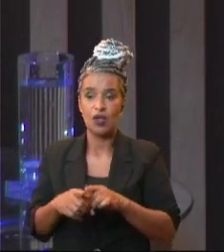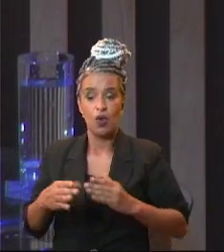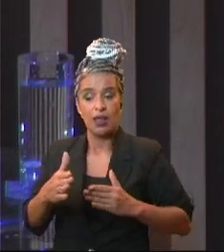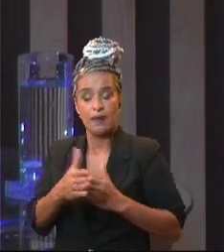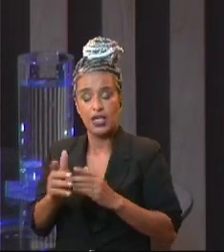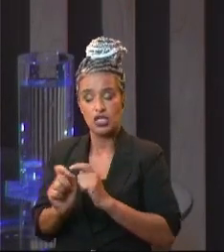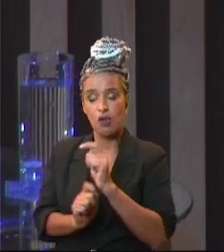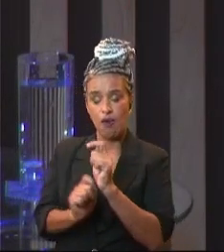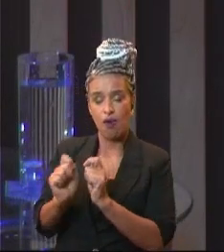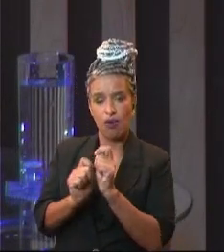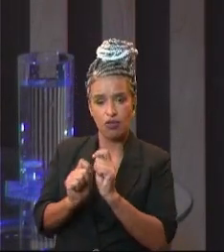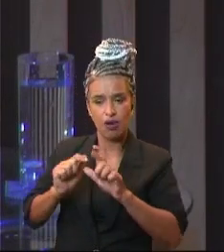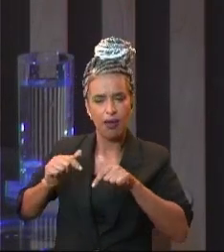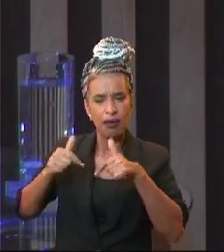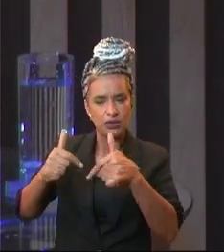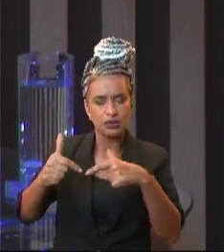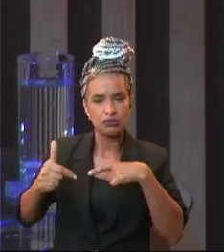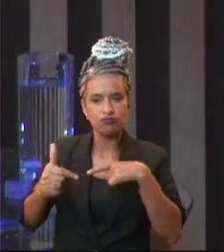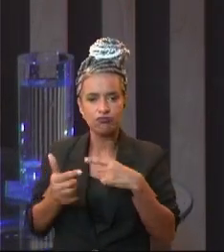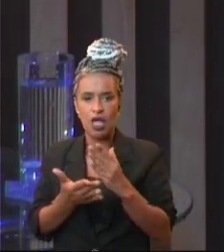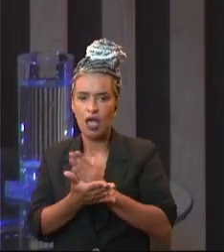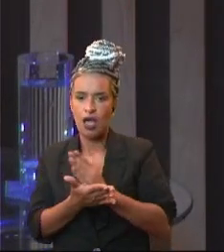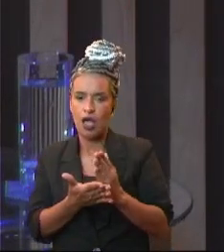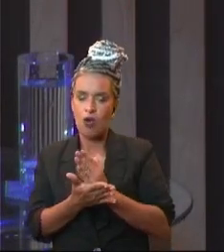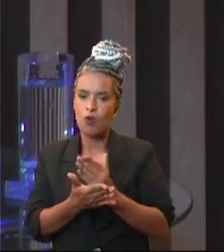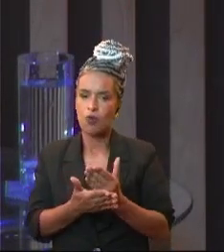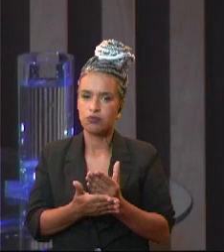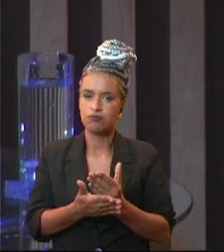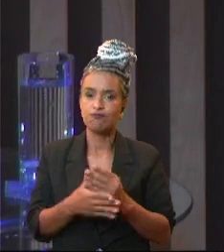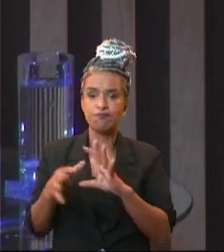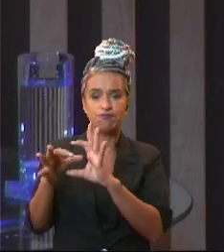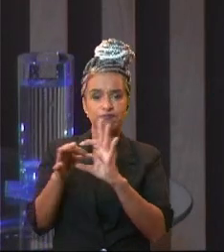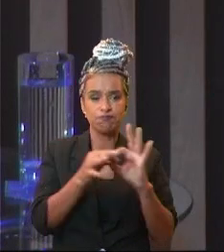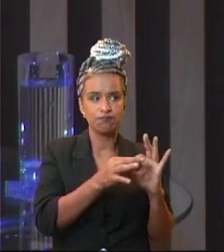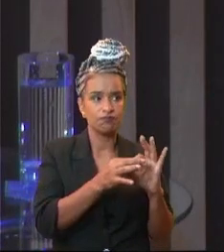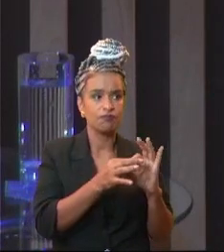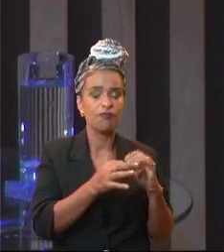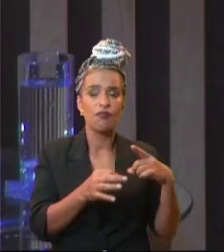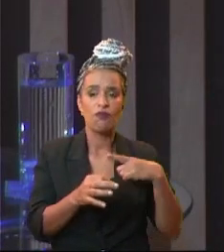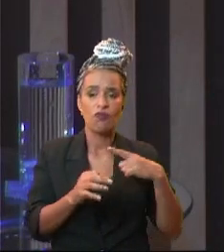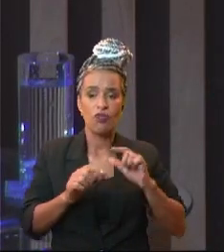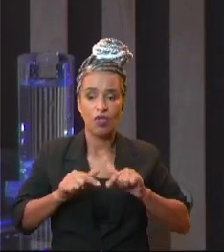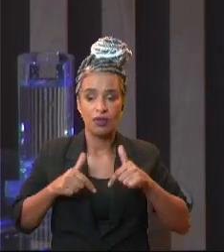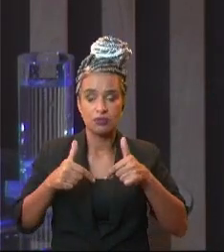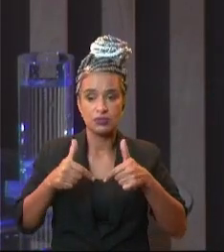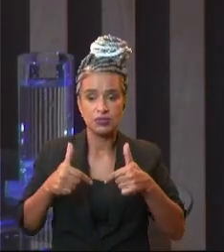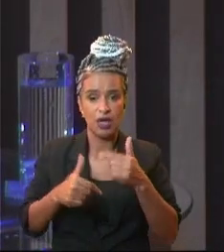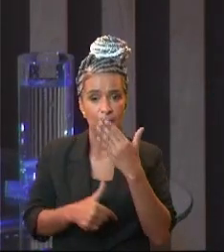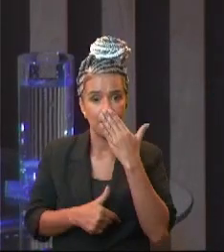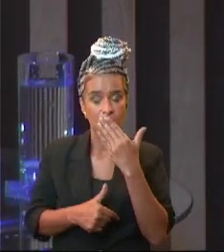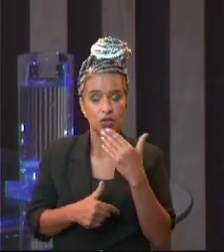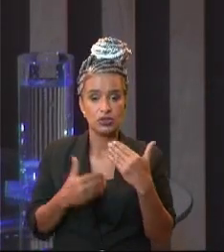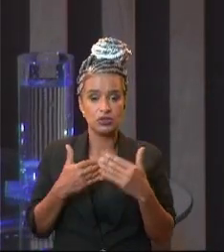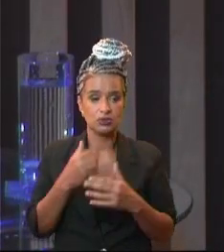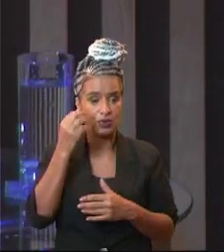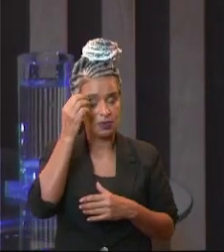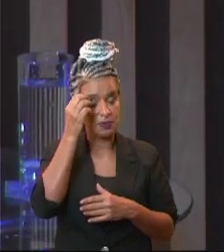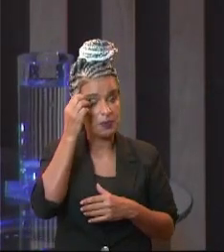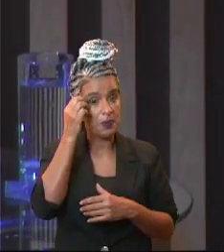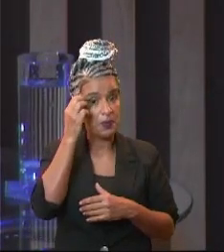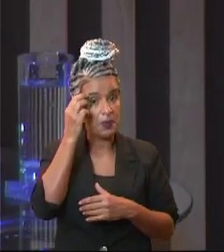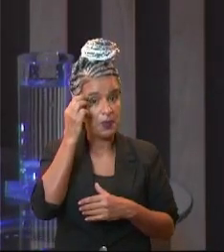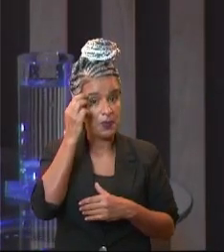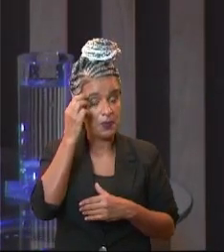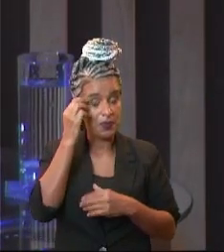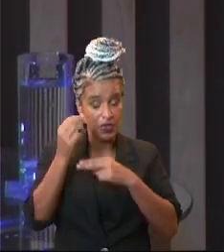momentos, de tomarem algumas medidas. Então, dentro desse contexto, né, de aumento da intensidade, aparente aumento de